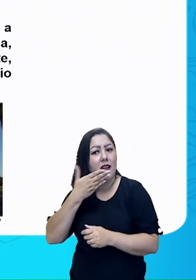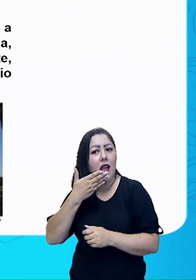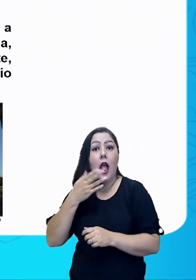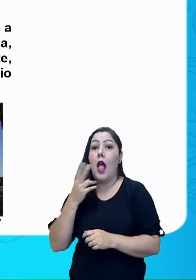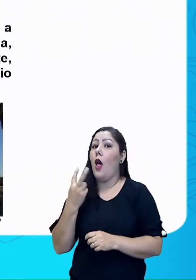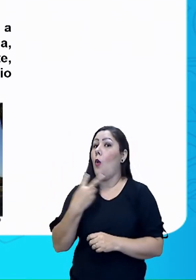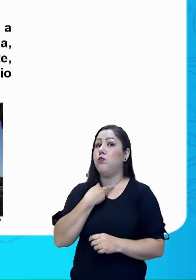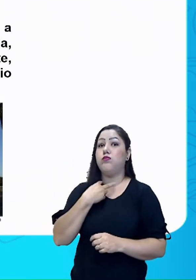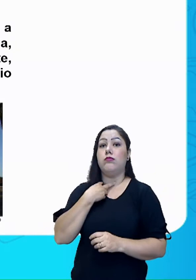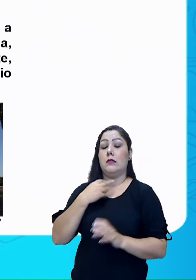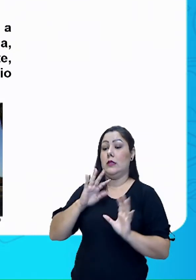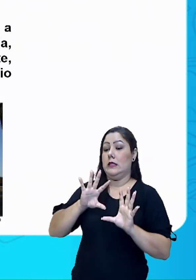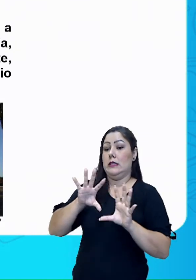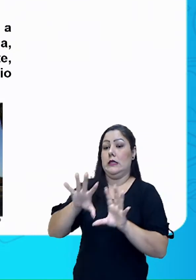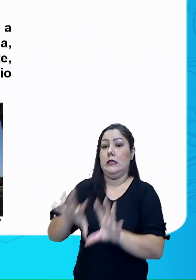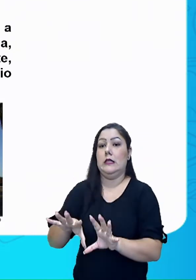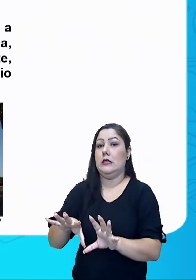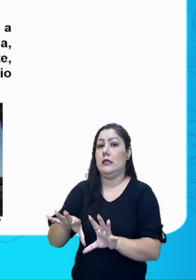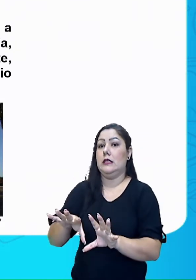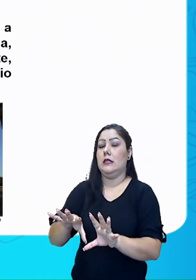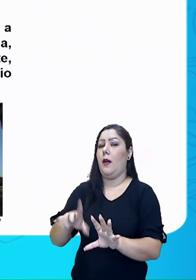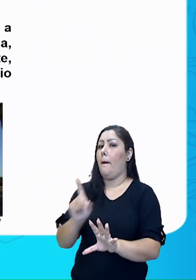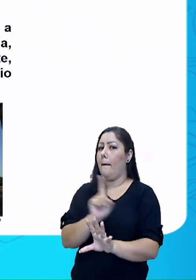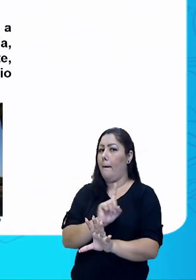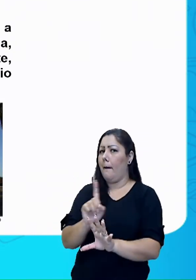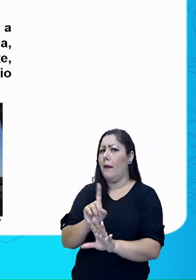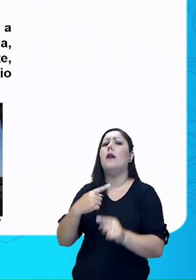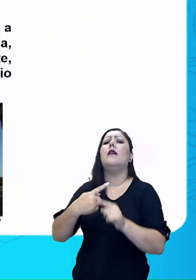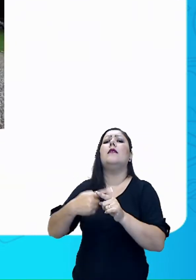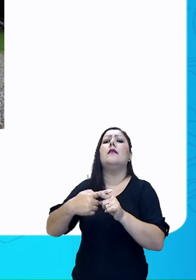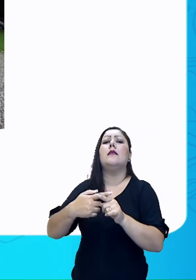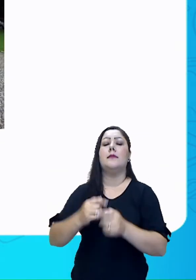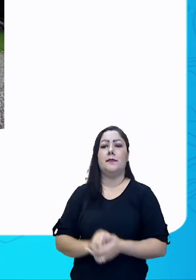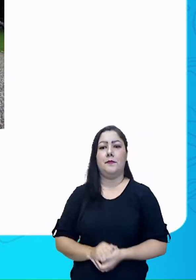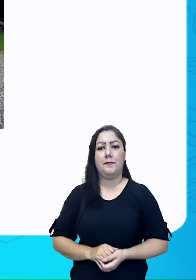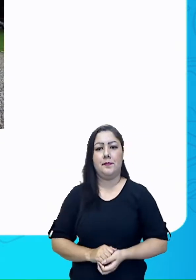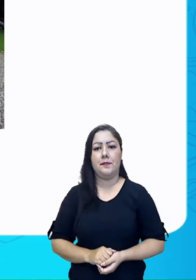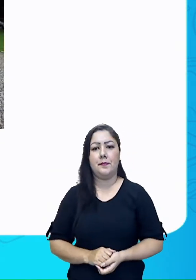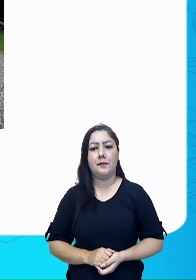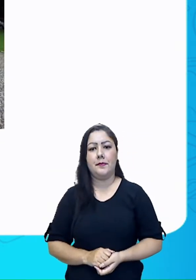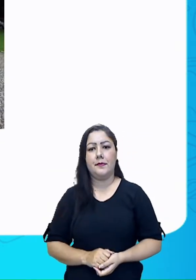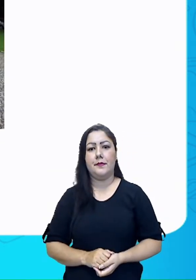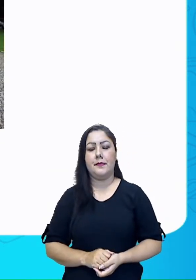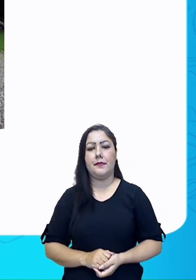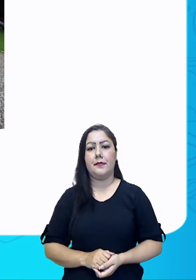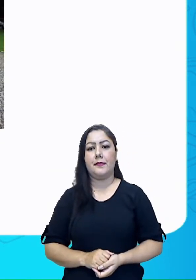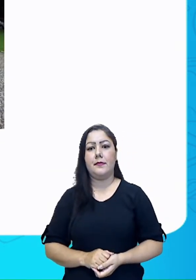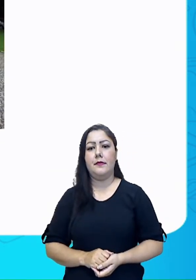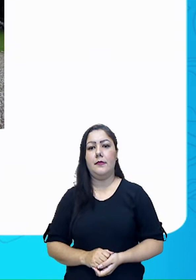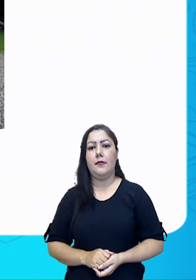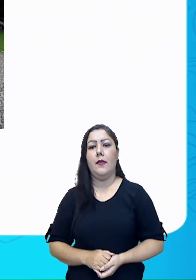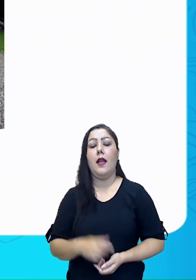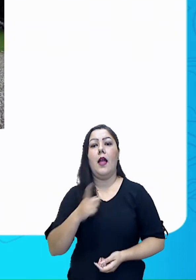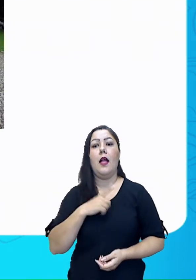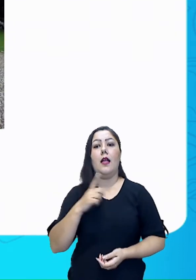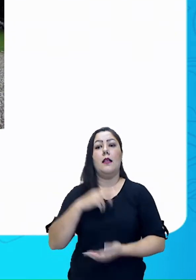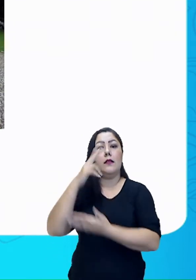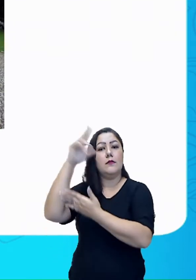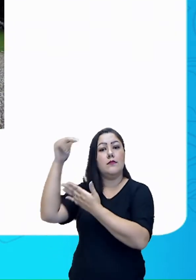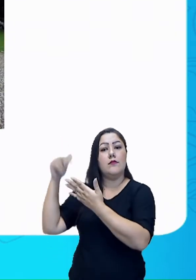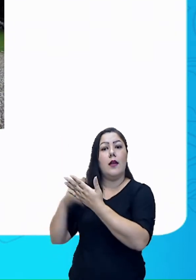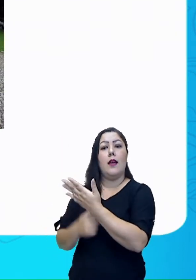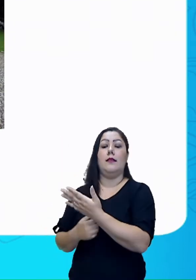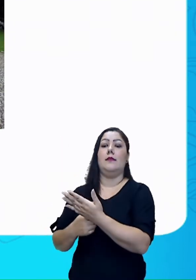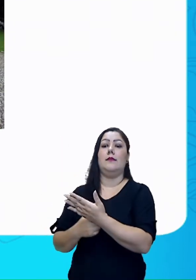modificada. Nós vamos falar um pouquinho mais à frente do porquê, ok? Nós temos aqui dois